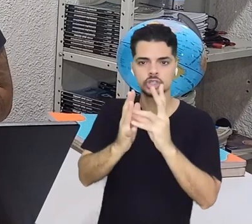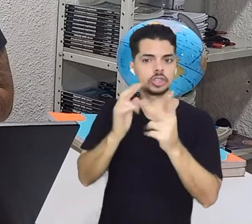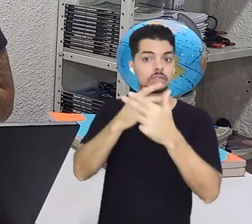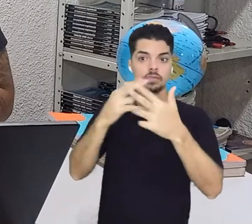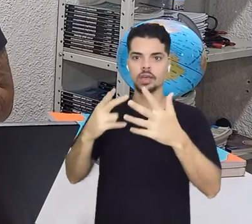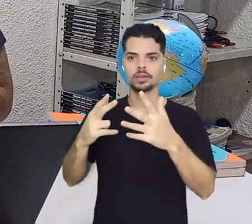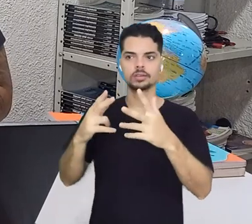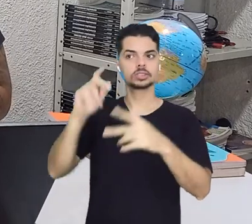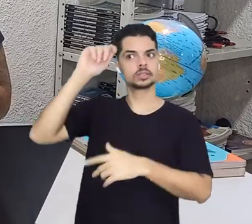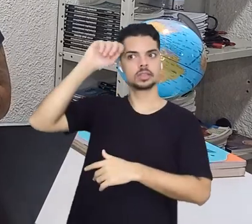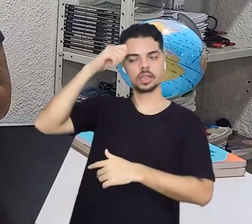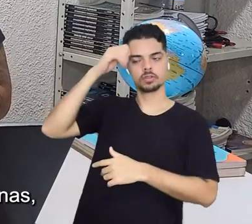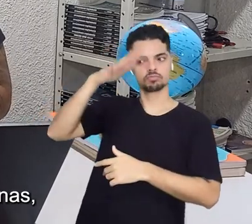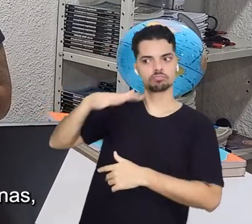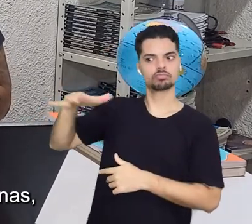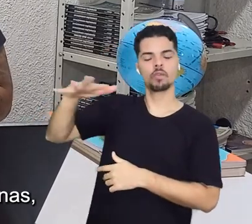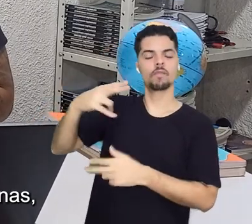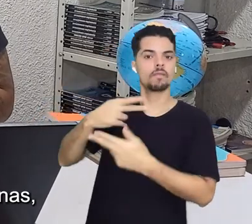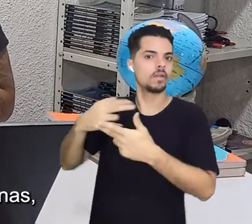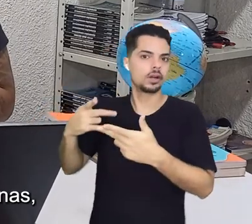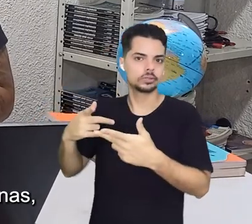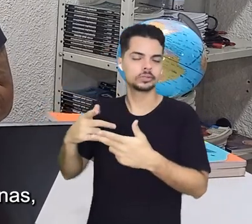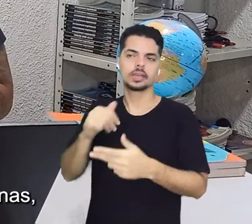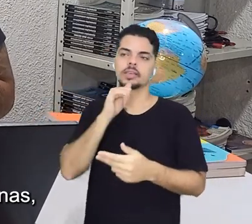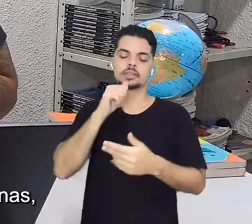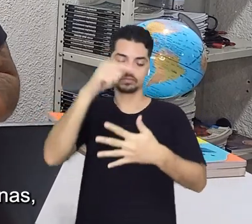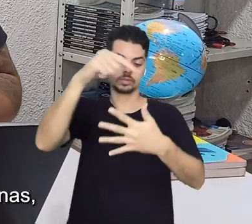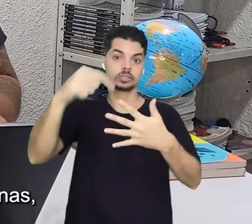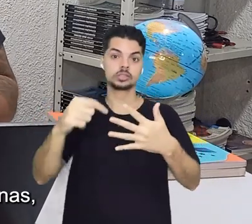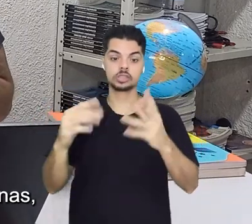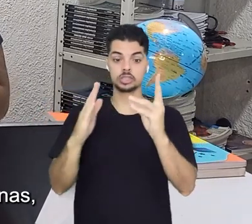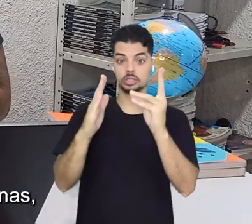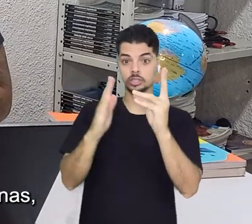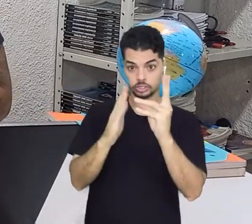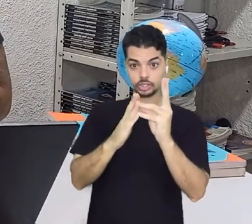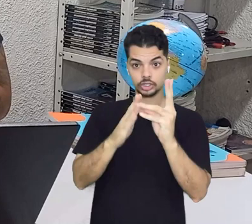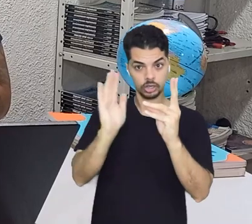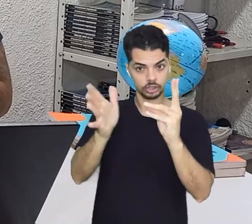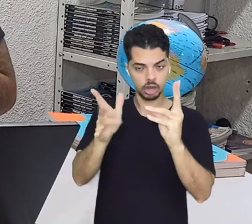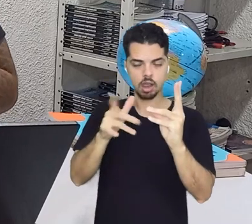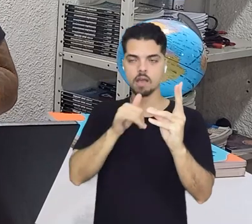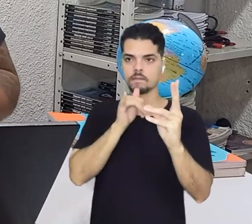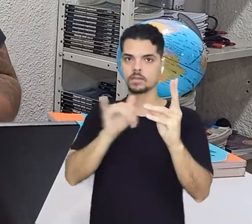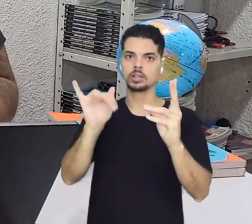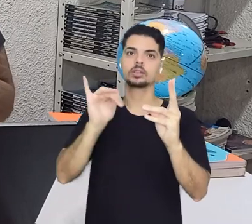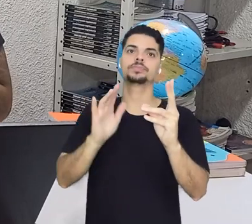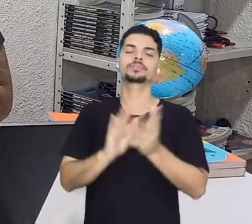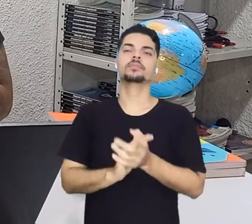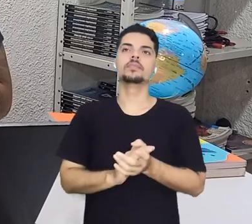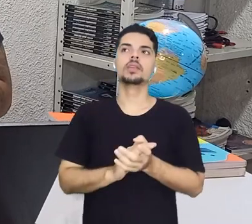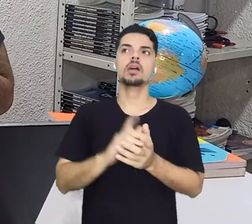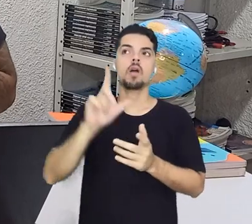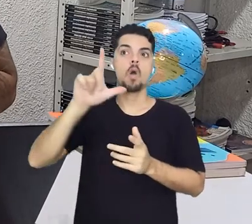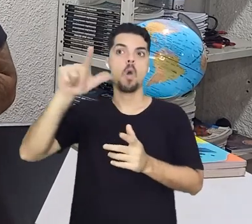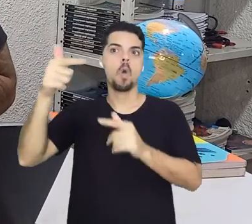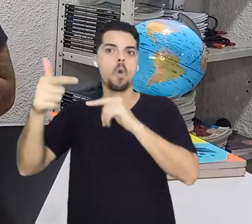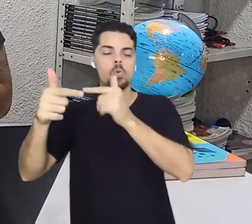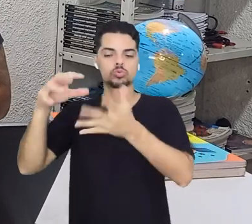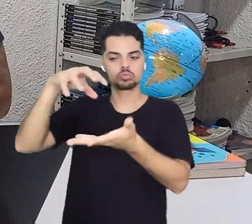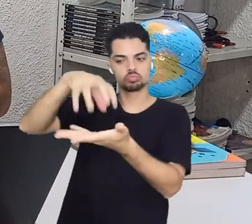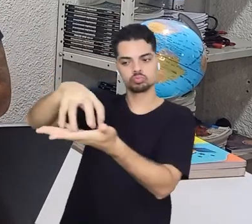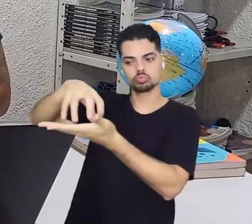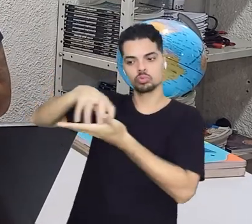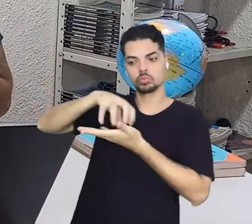suas linguagens. Podemos citar as comunidades indígenas, as civilizações indígenas que aqui